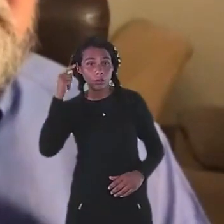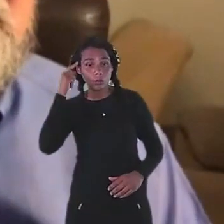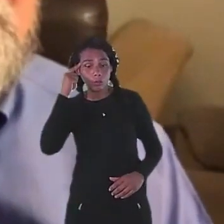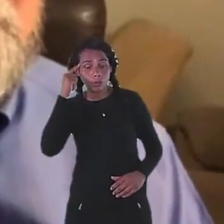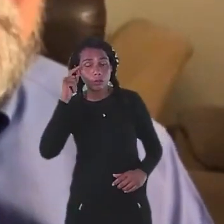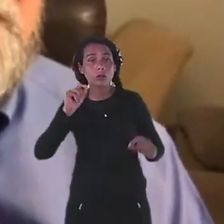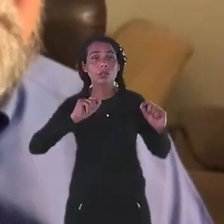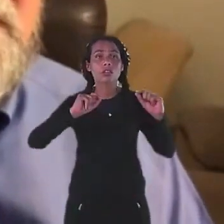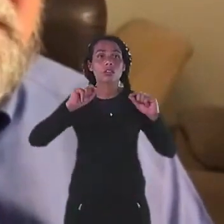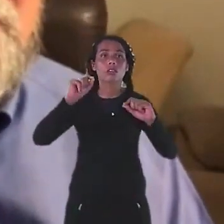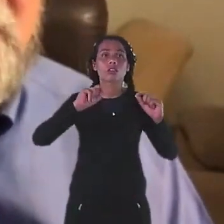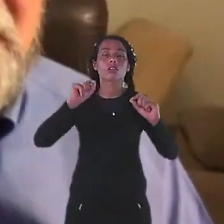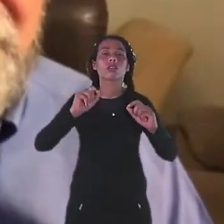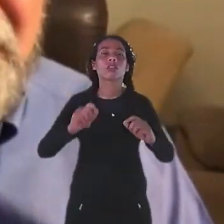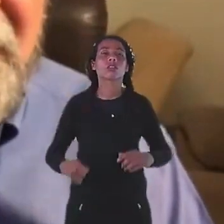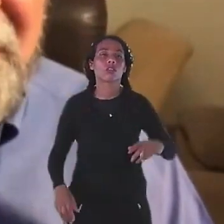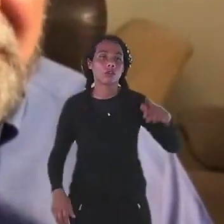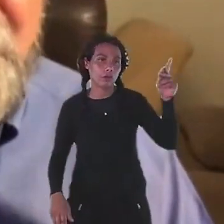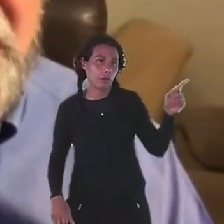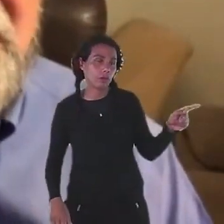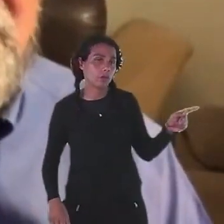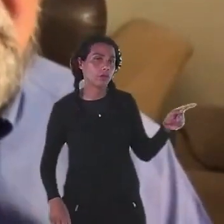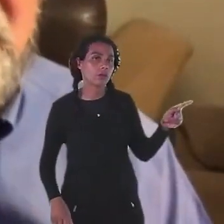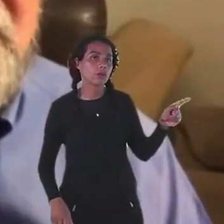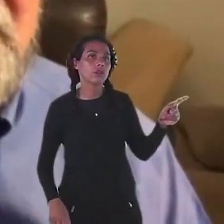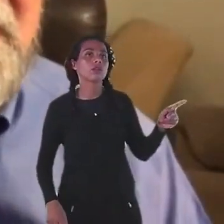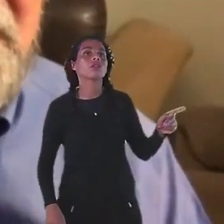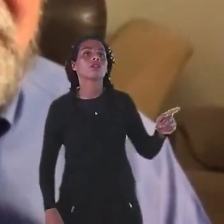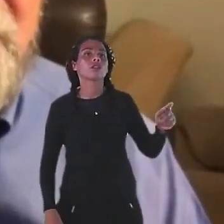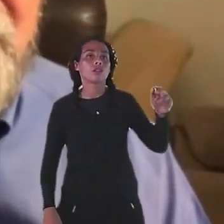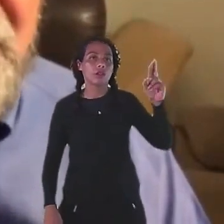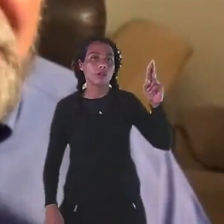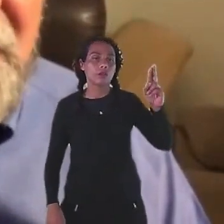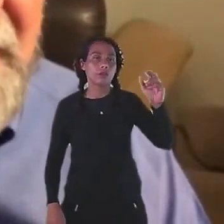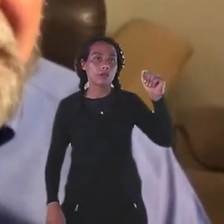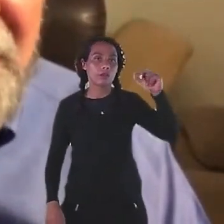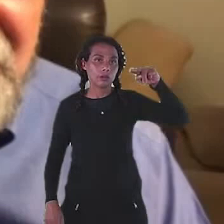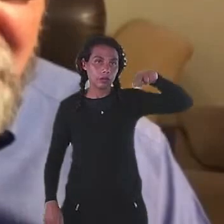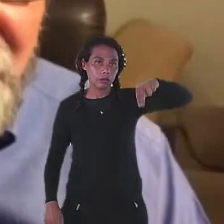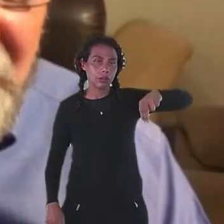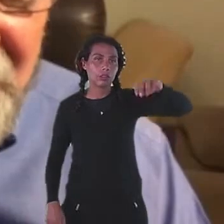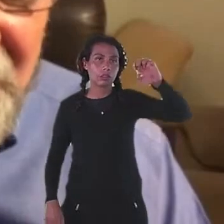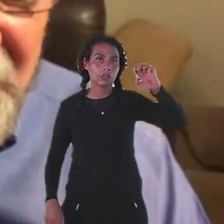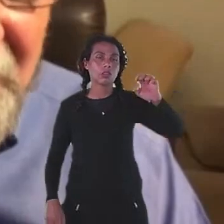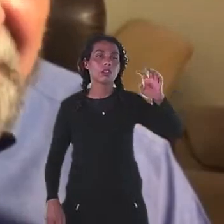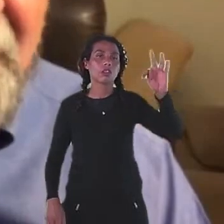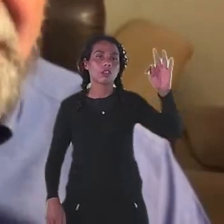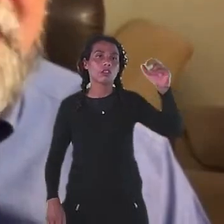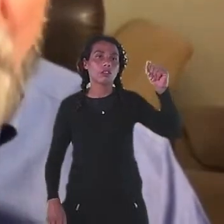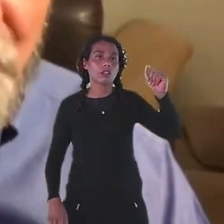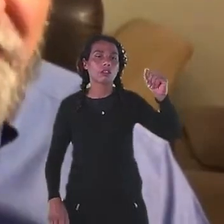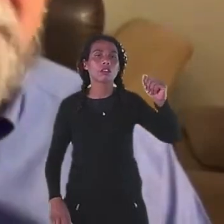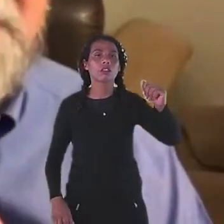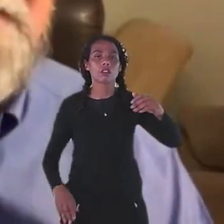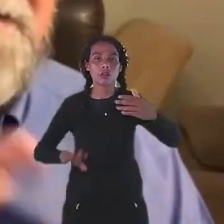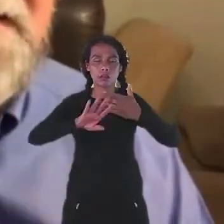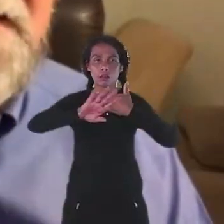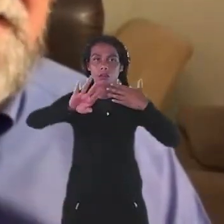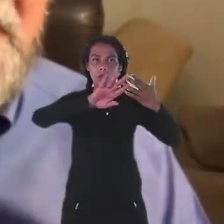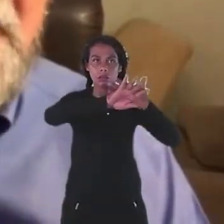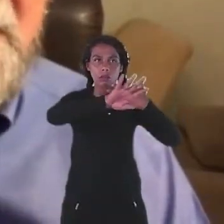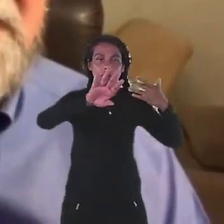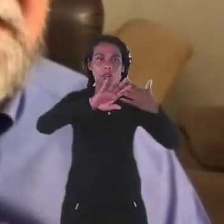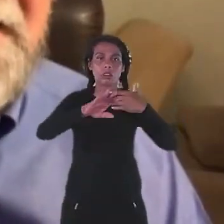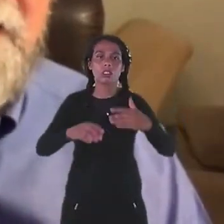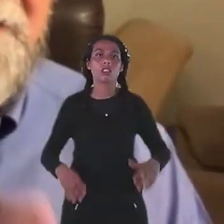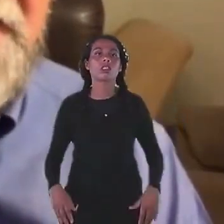Os planetas não foram divididos ou classificados separados das suas estrelas ou do resto das galáxias onde eles residem. Nós tivemos que